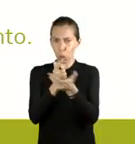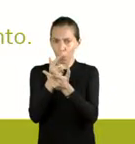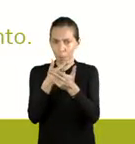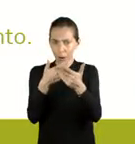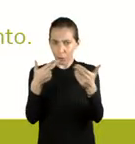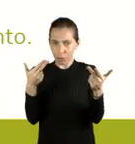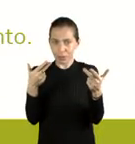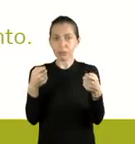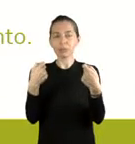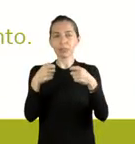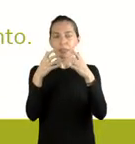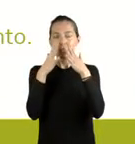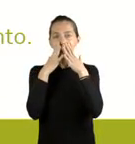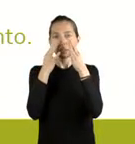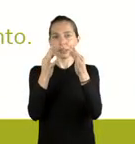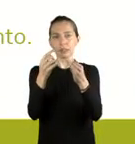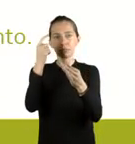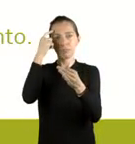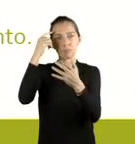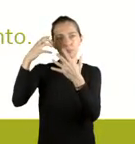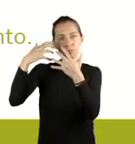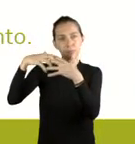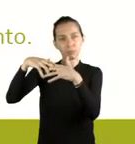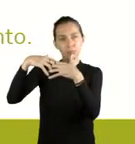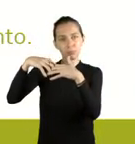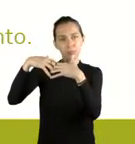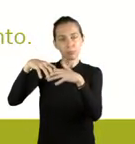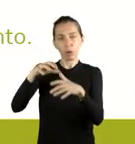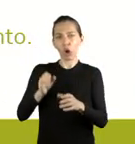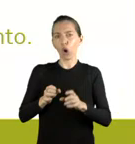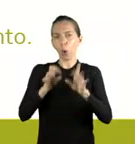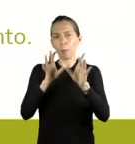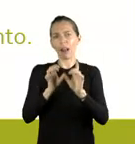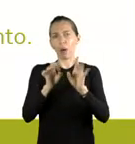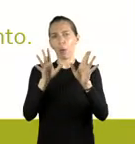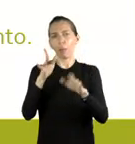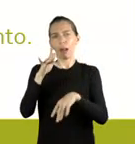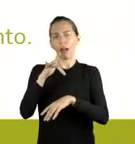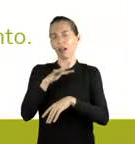ser pensada. Não compra por impulso. Por